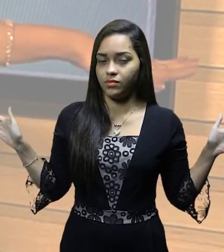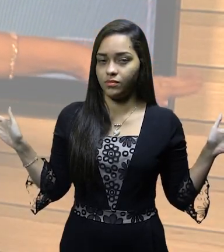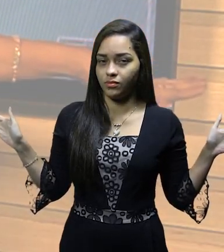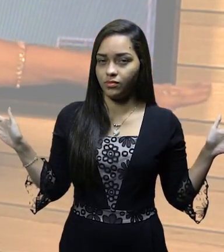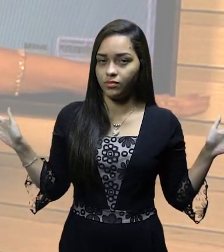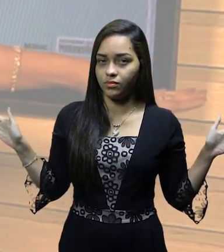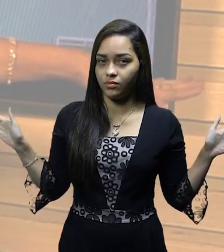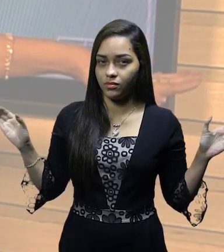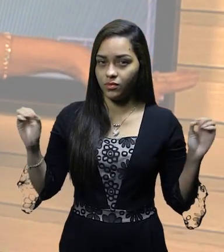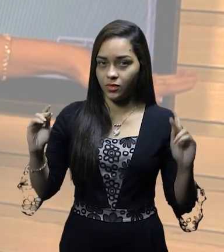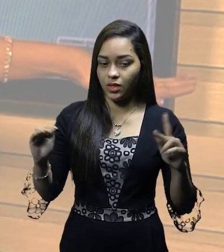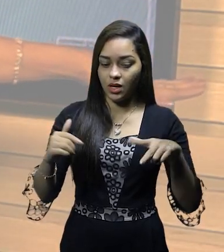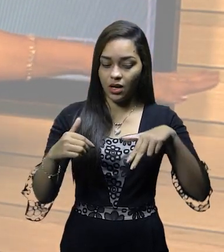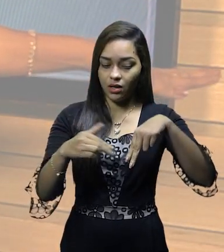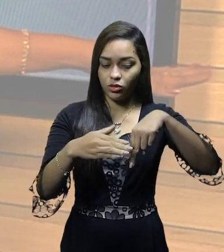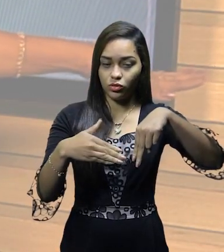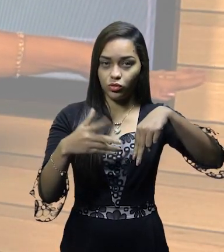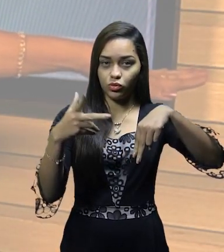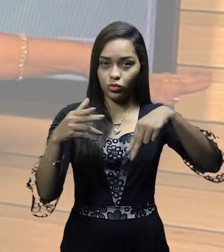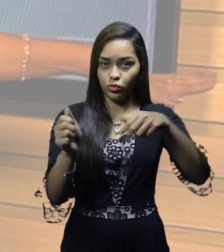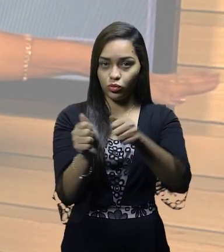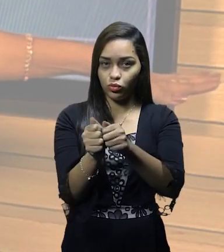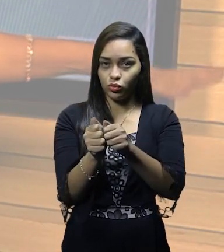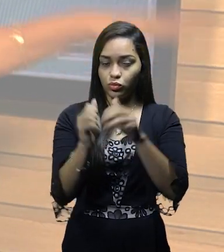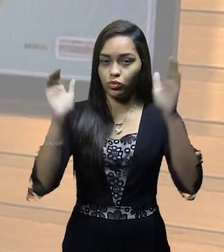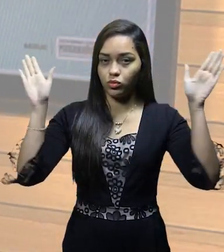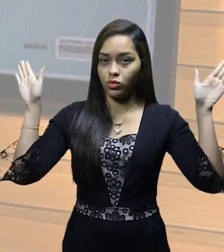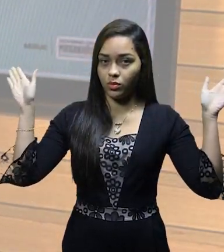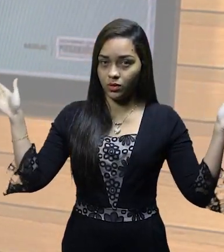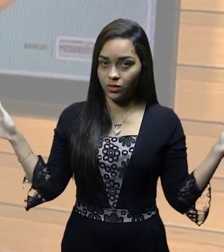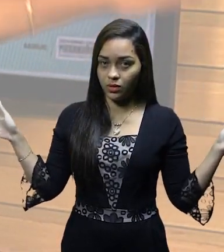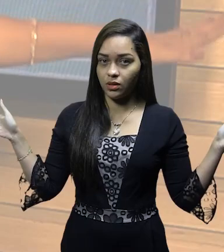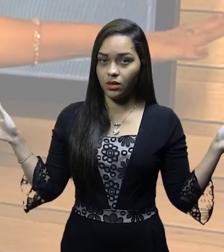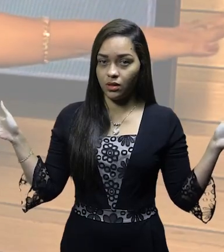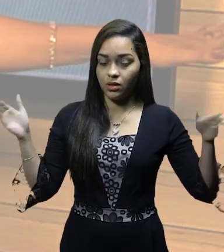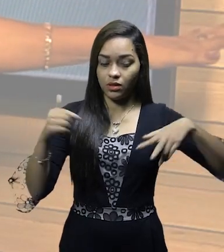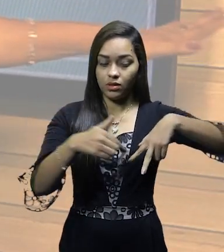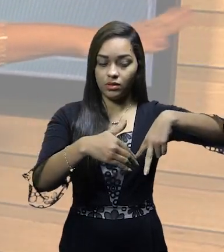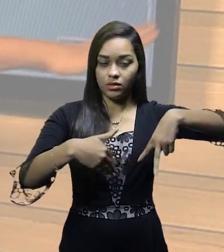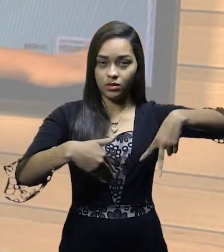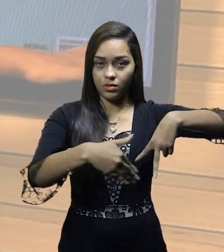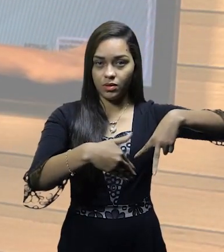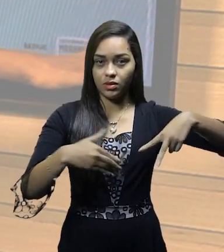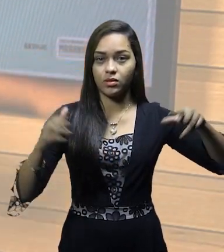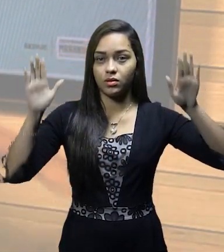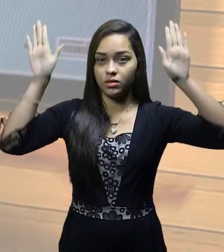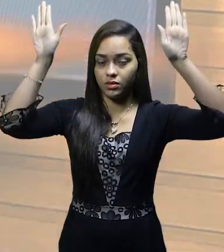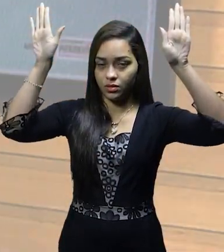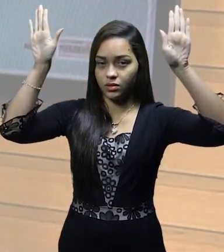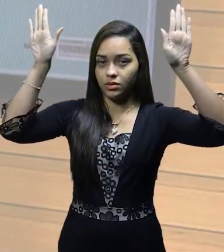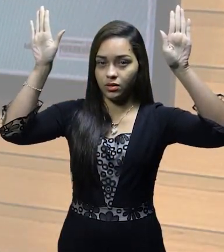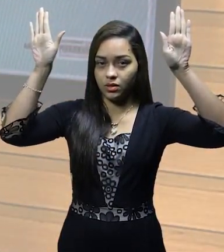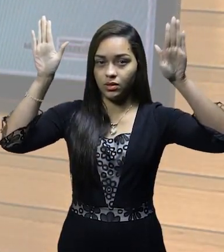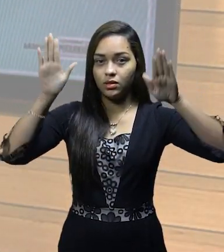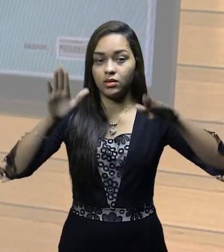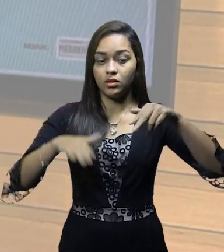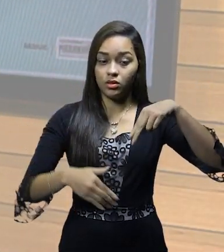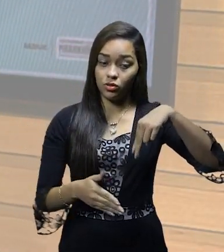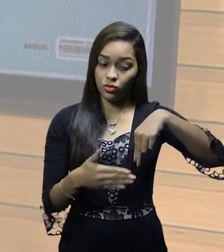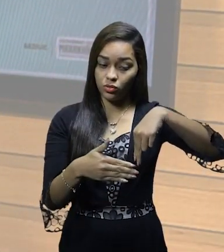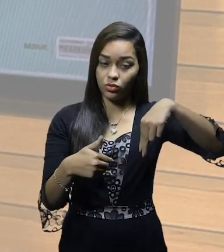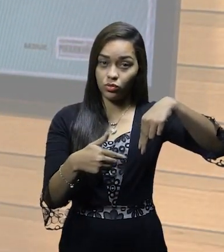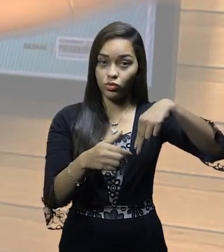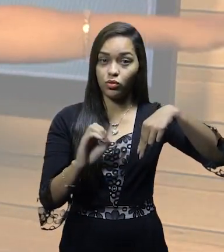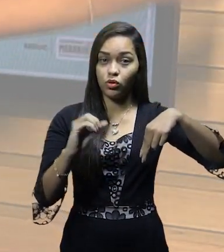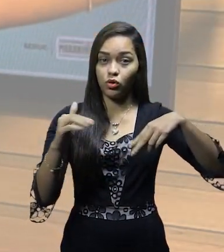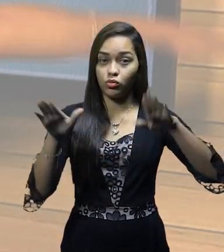esticados assim, ó, as pernas juntas. Com os braços esticados, as pernas separadas. Com os braços para cima, as